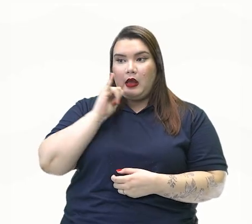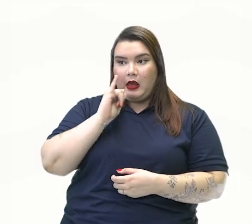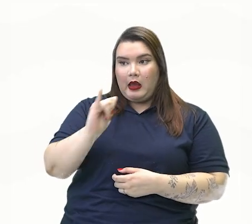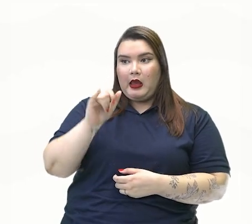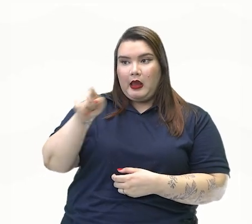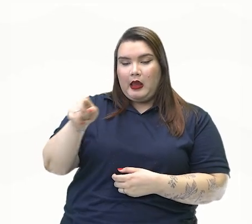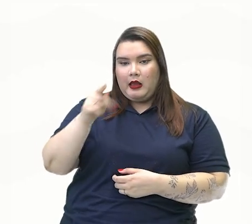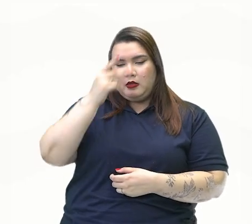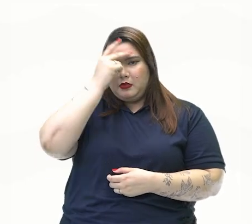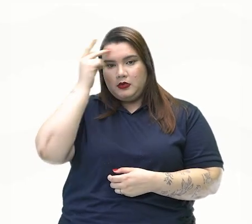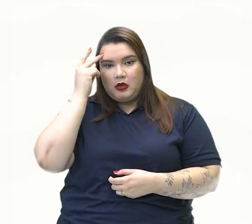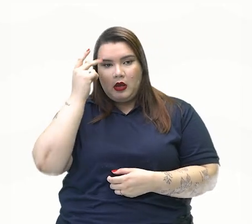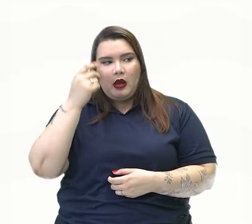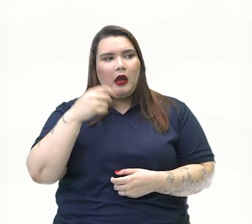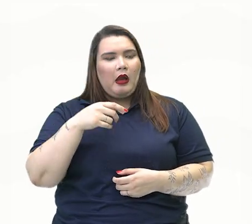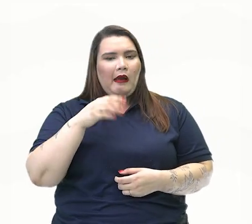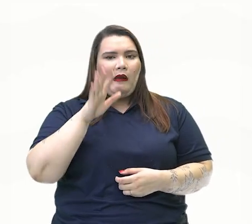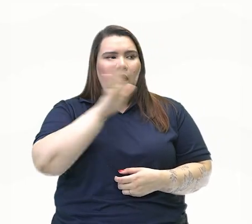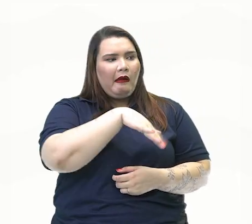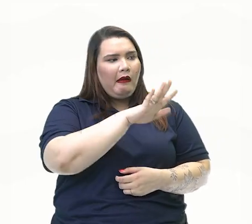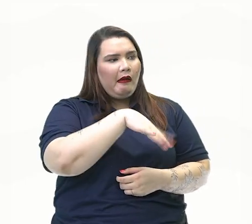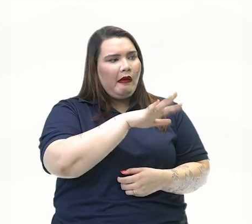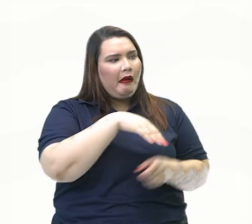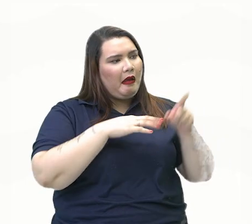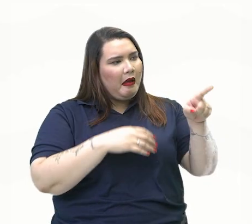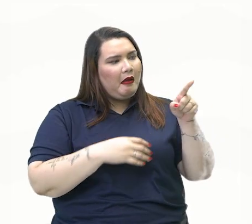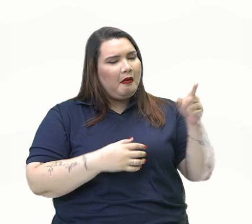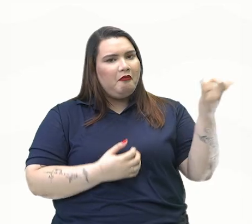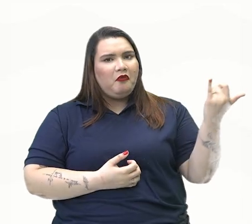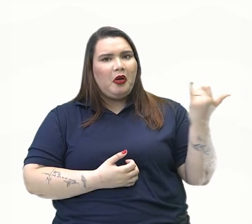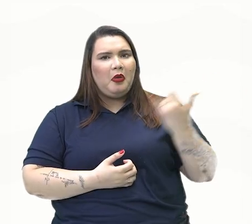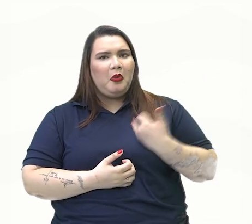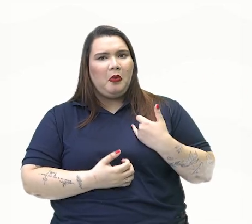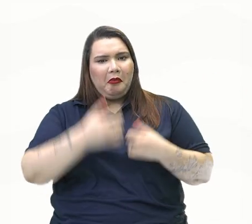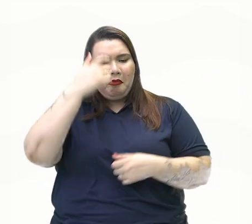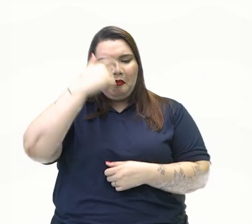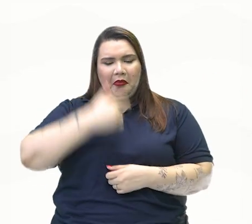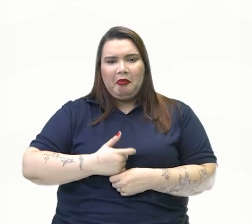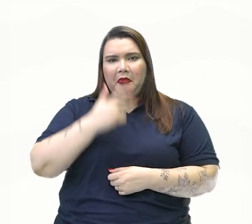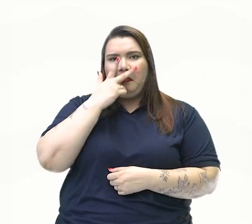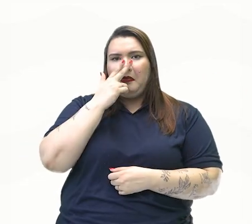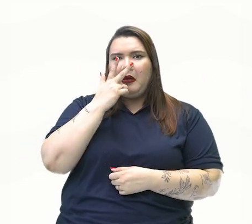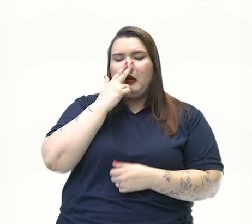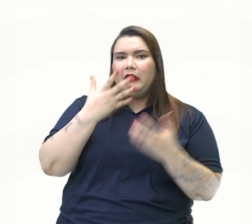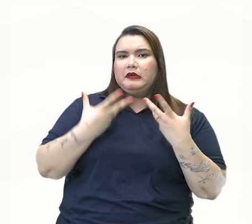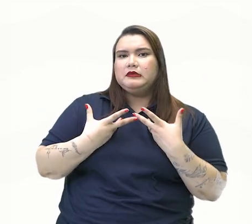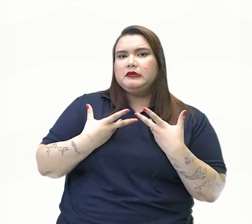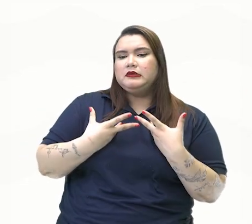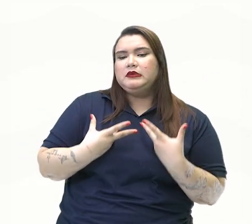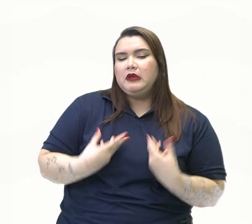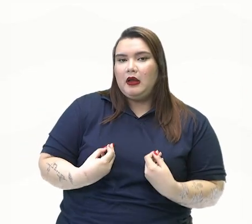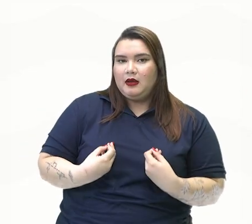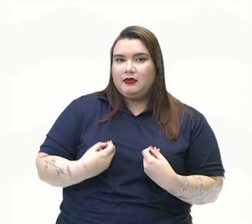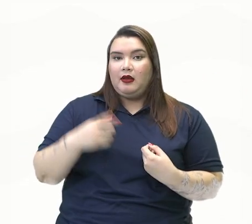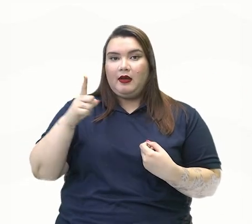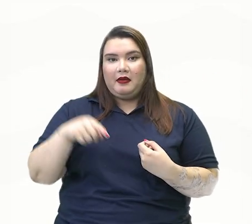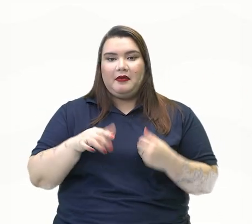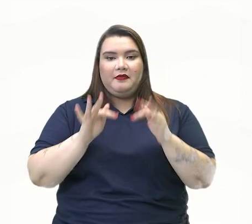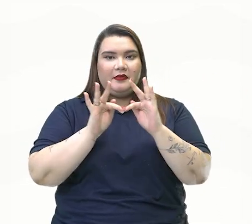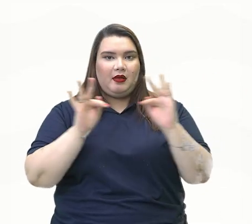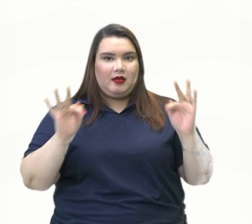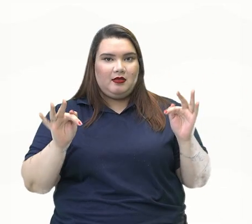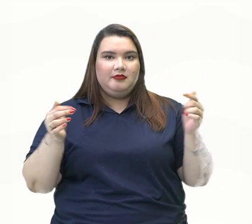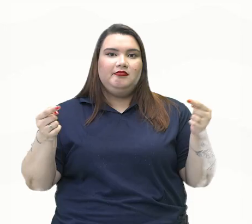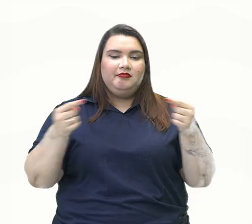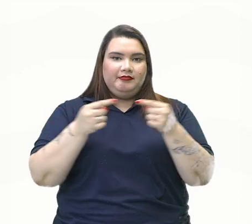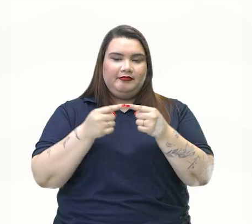cansado vai repetir essa mesma fala. Poderia ser he aqui também, né? Mas ele utilizou she. She told me I